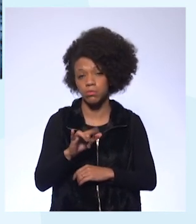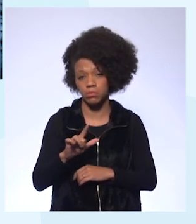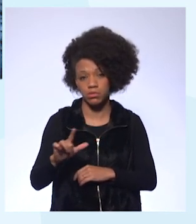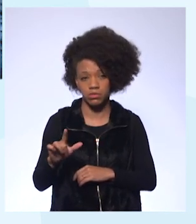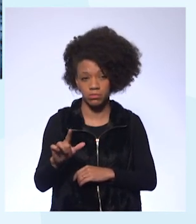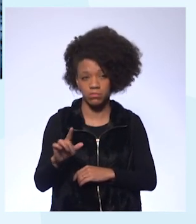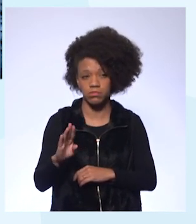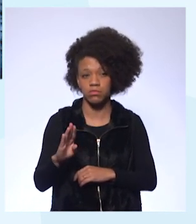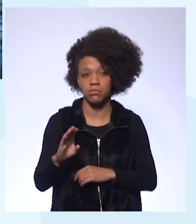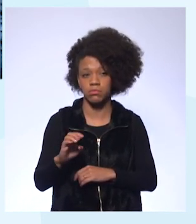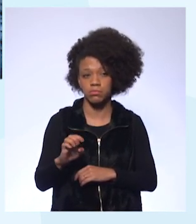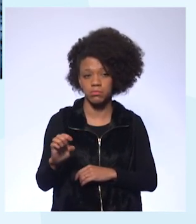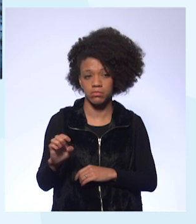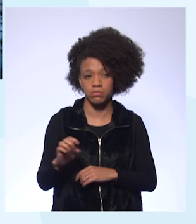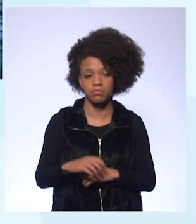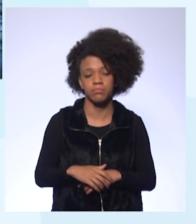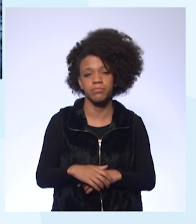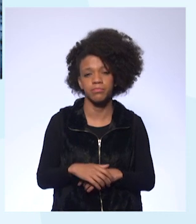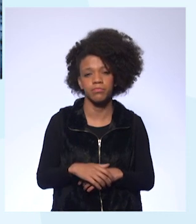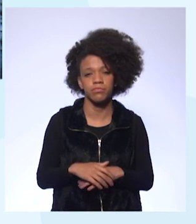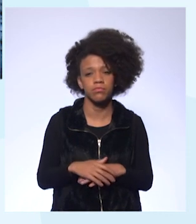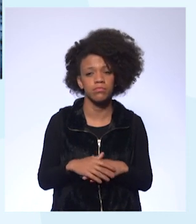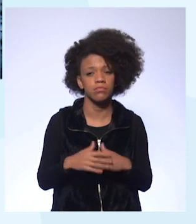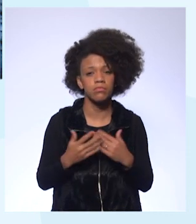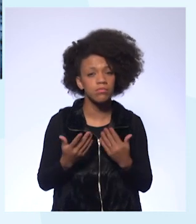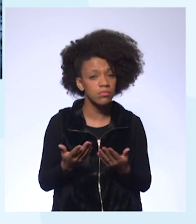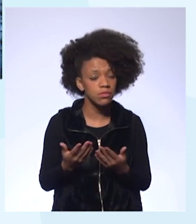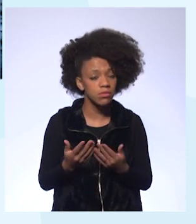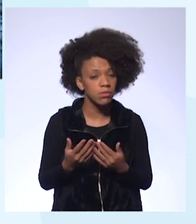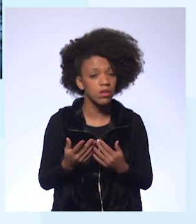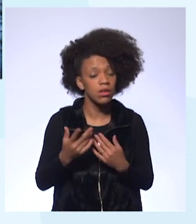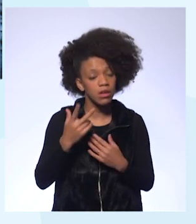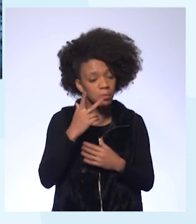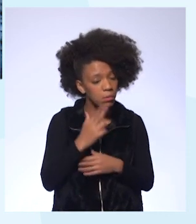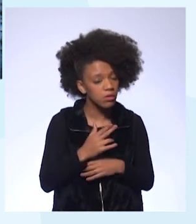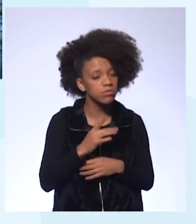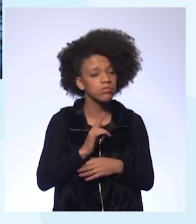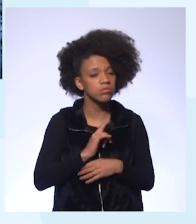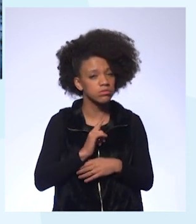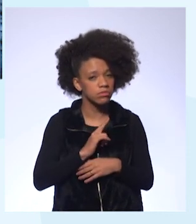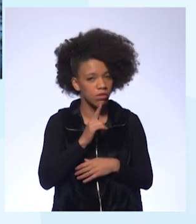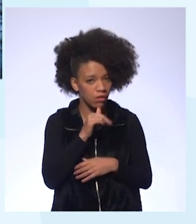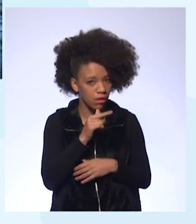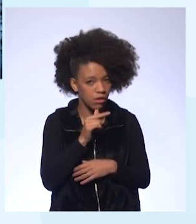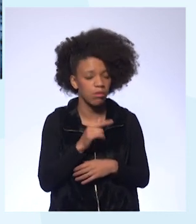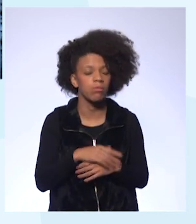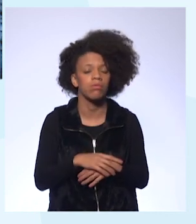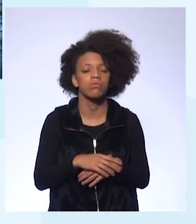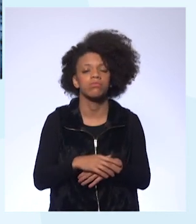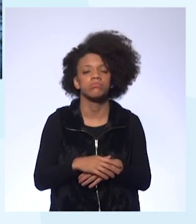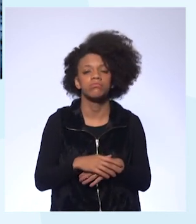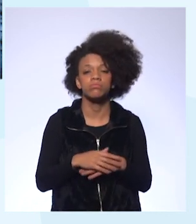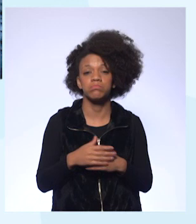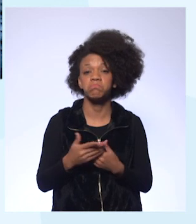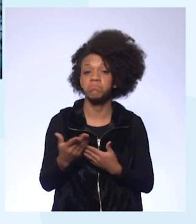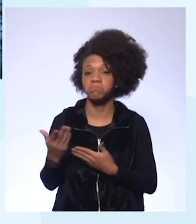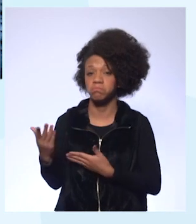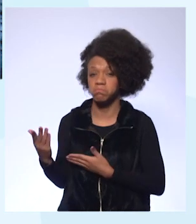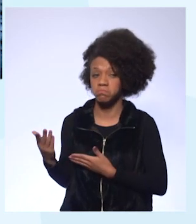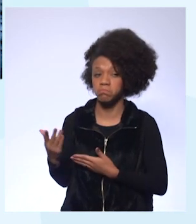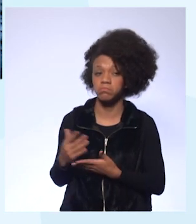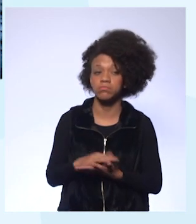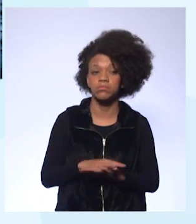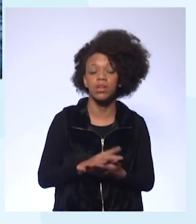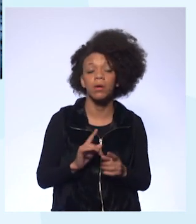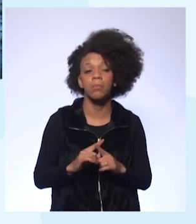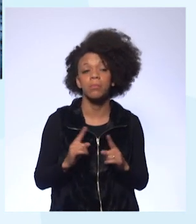Oi Bi bom então se você quiser falar eu acho que haverá água I think there will be water mas a